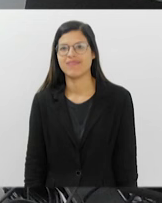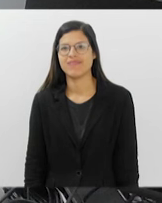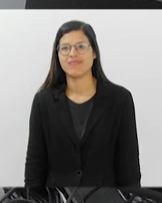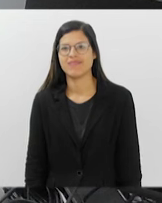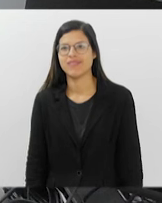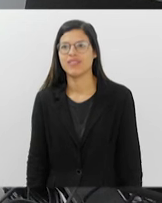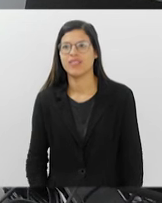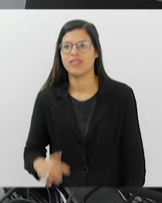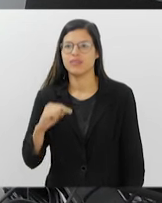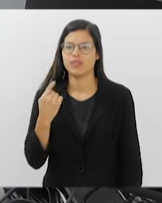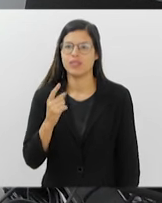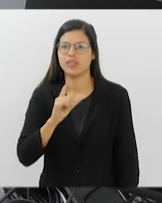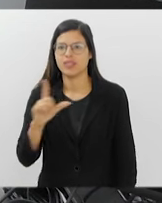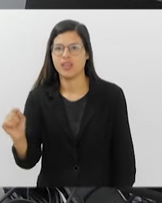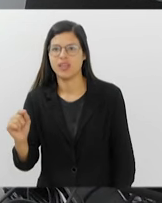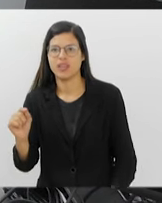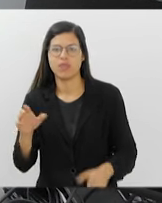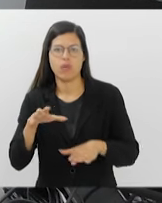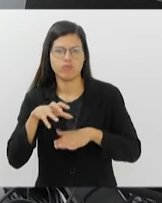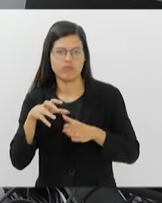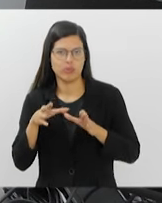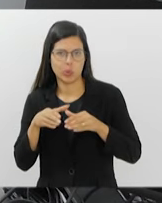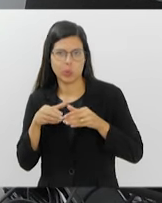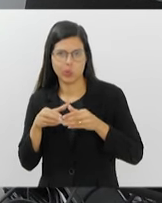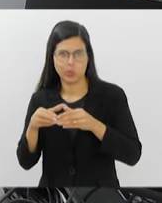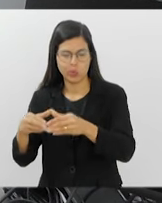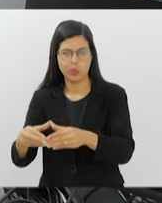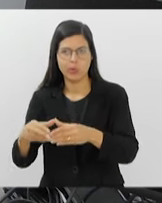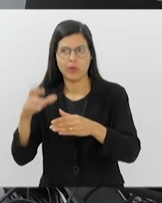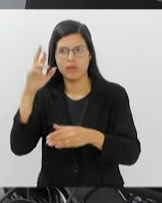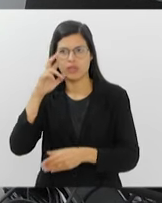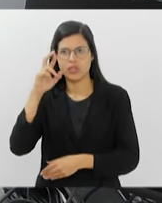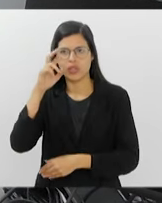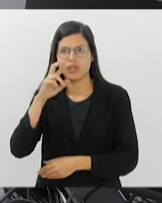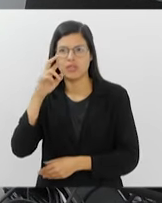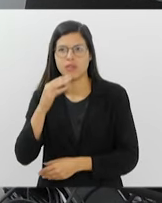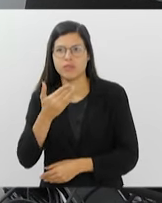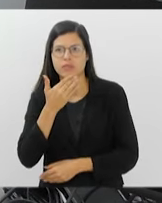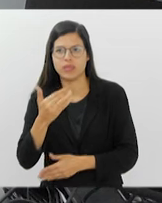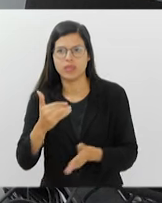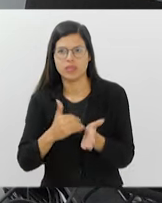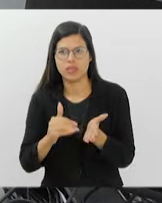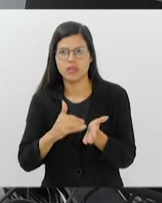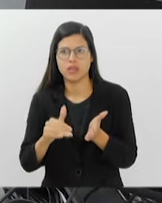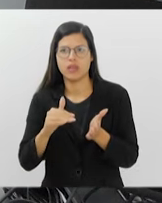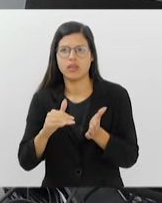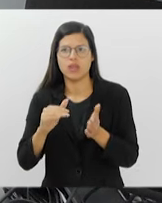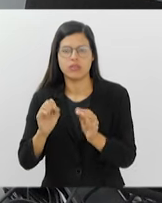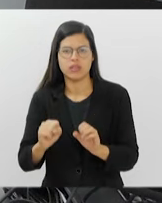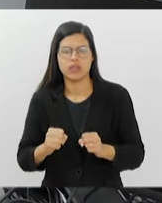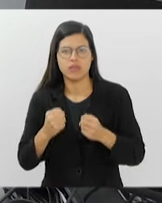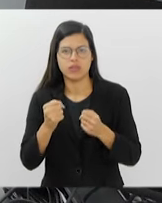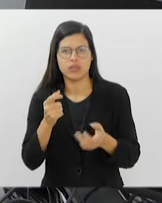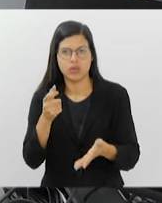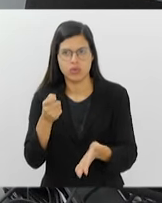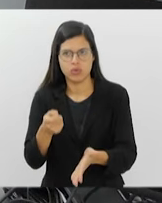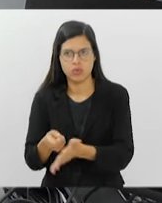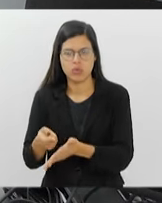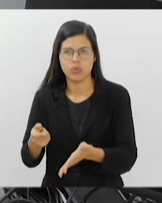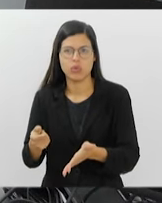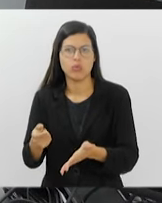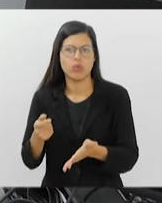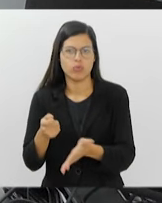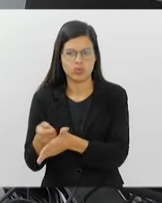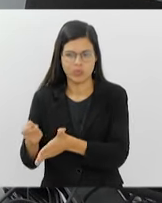fiscalização em loco e vamos verificar secretaria do consumidor para nos acompanhar também sim secretaria do Consumidor o comand imprescindível